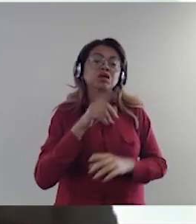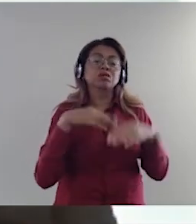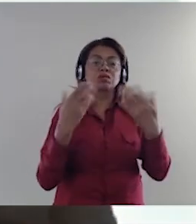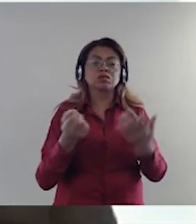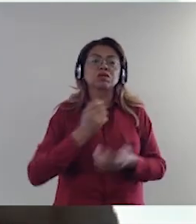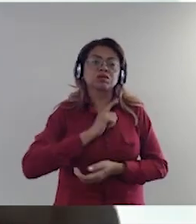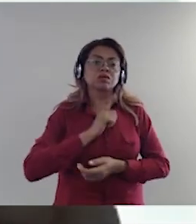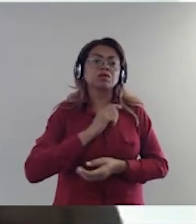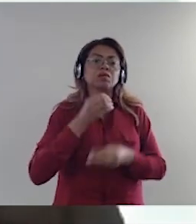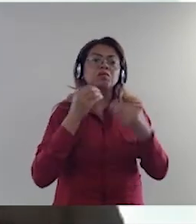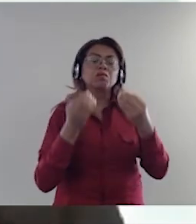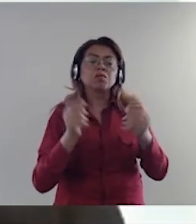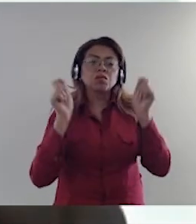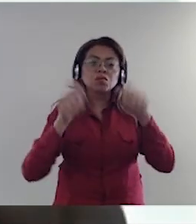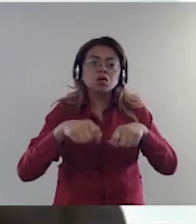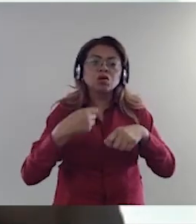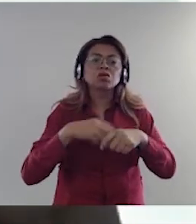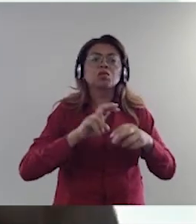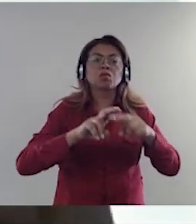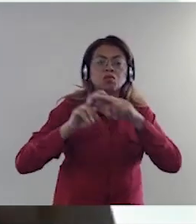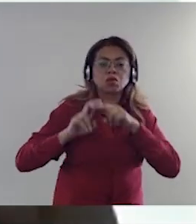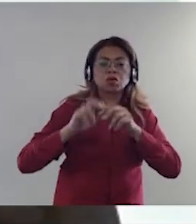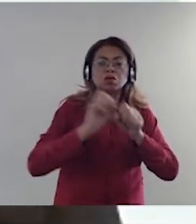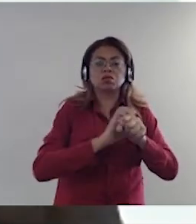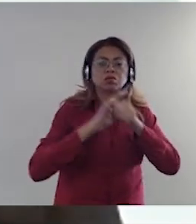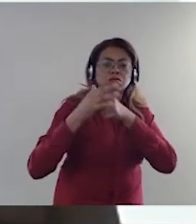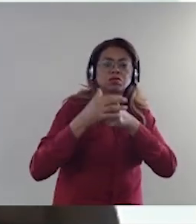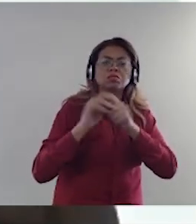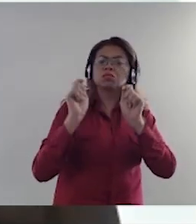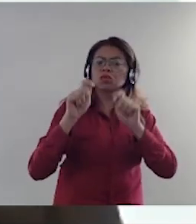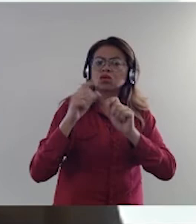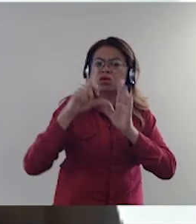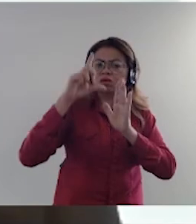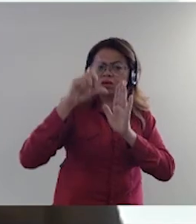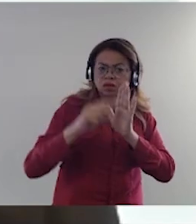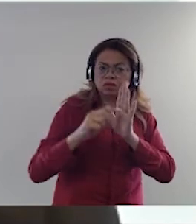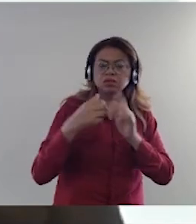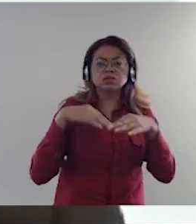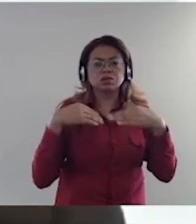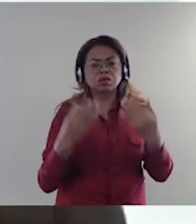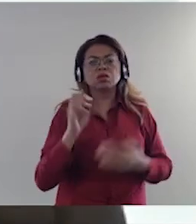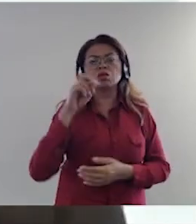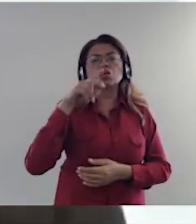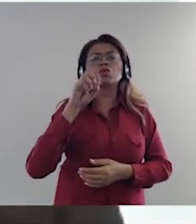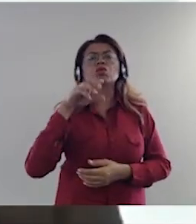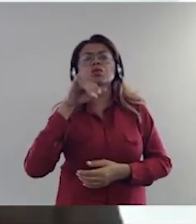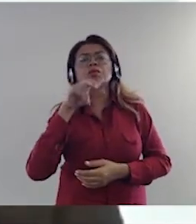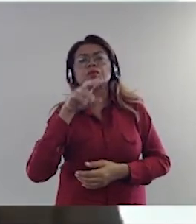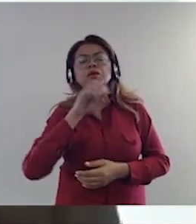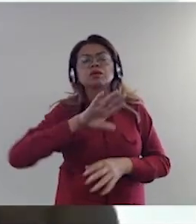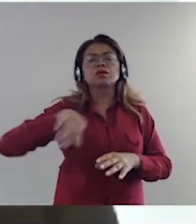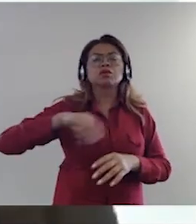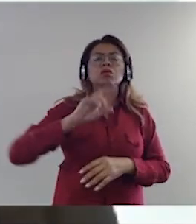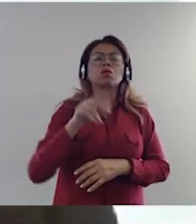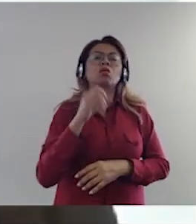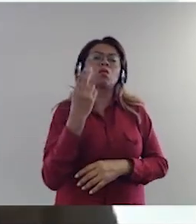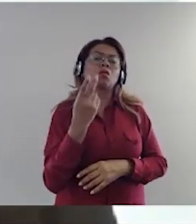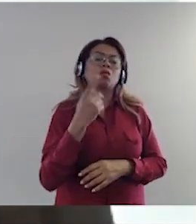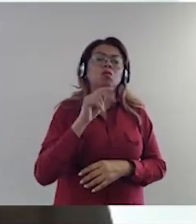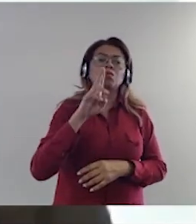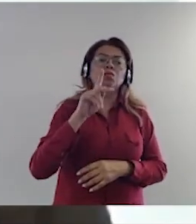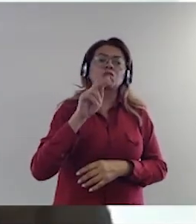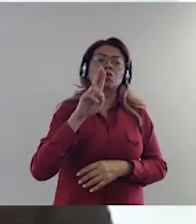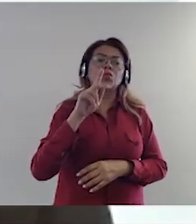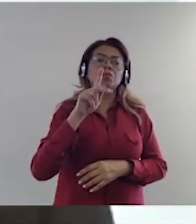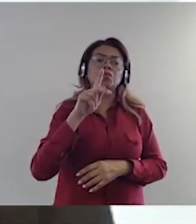obter algum tipo de redução no valor das contribuições dos condôminos em multipropriedade? E me parece